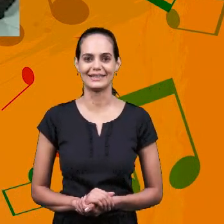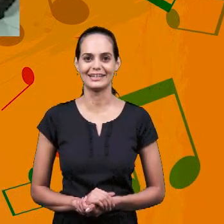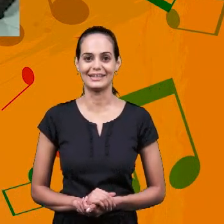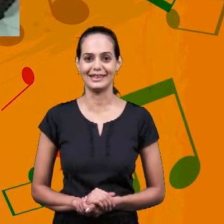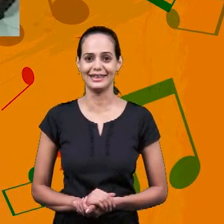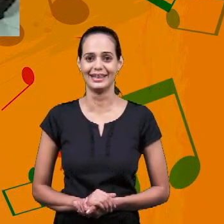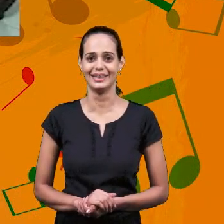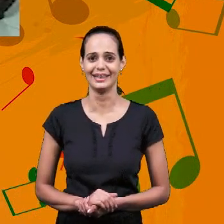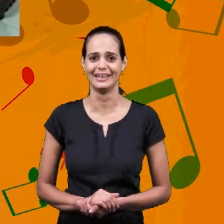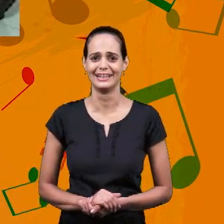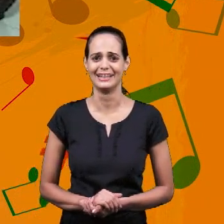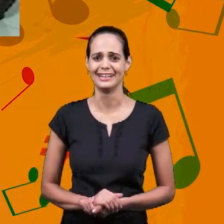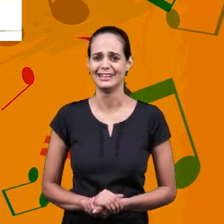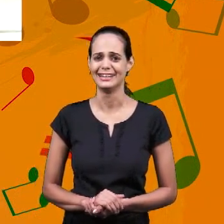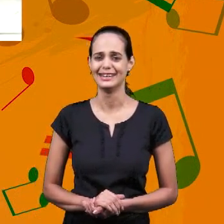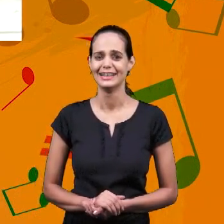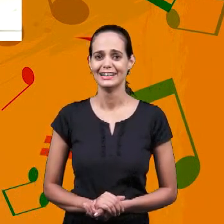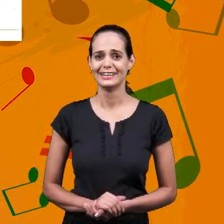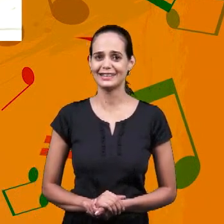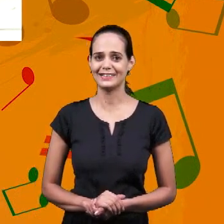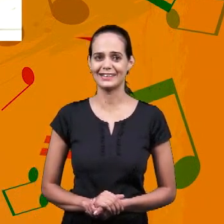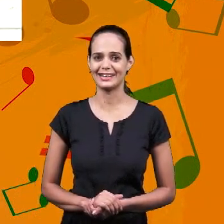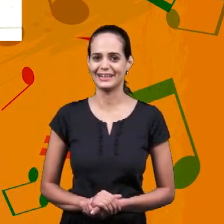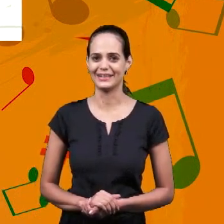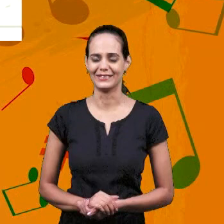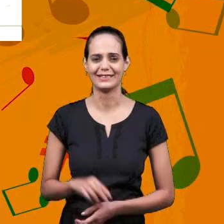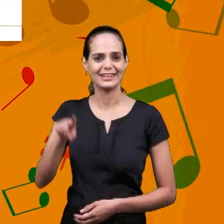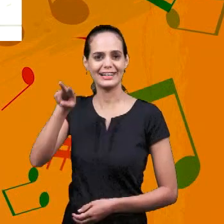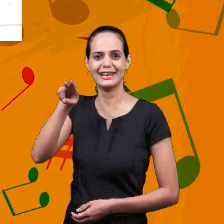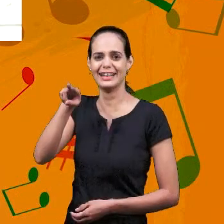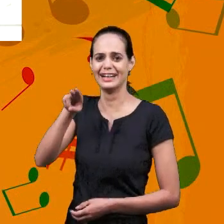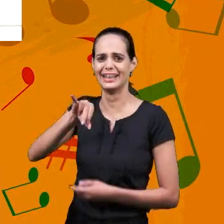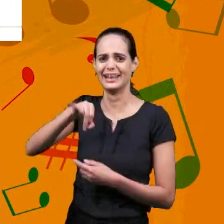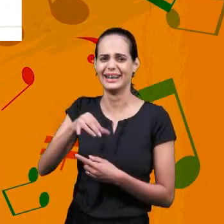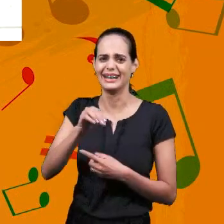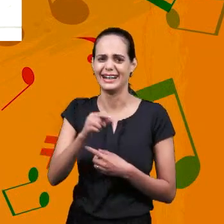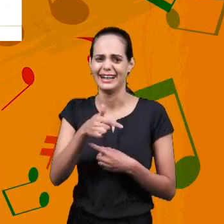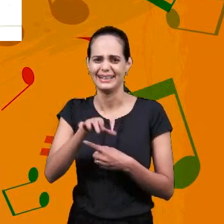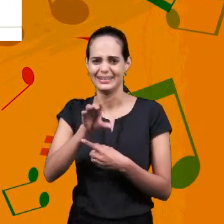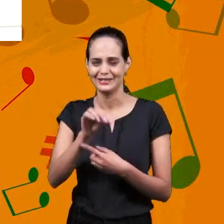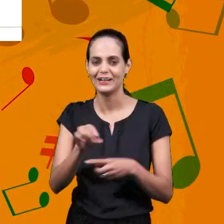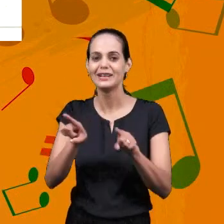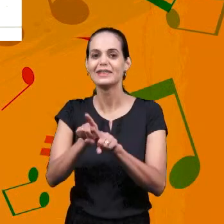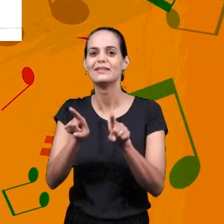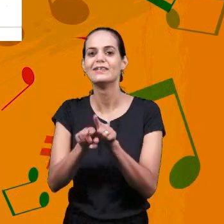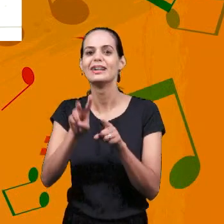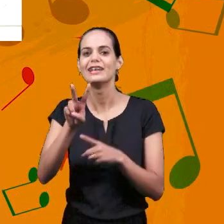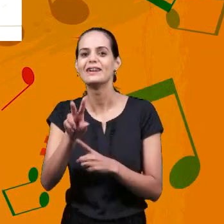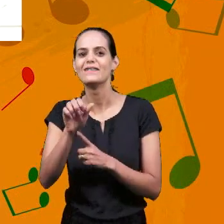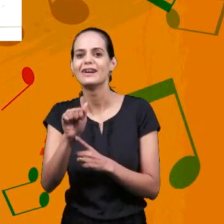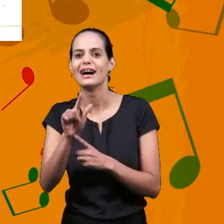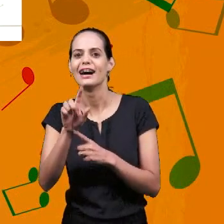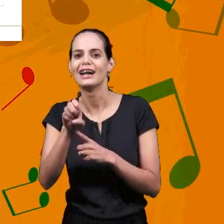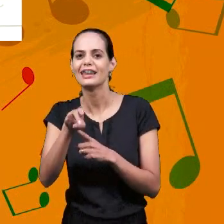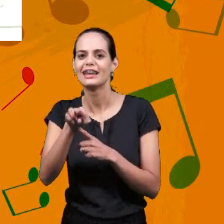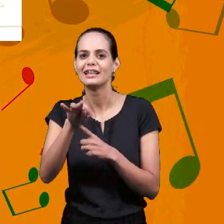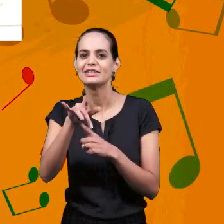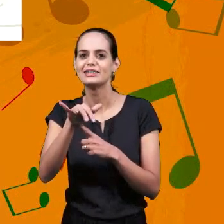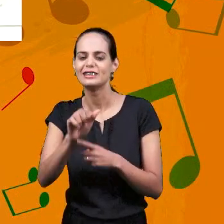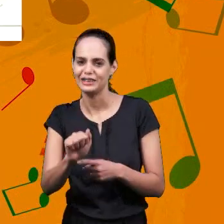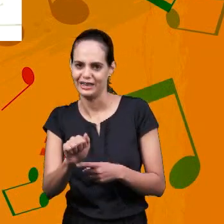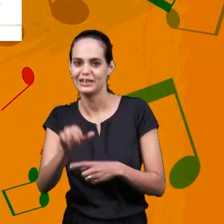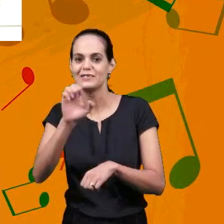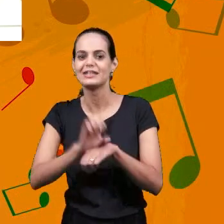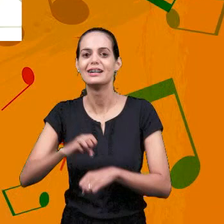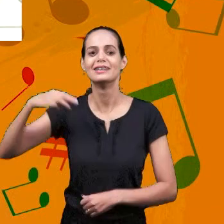Os irmãos João Gabriel e Valentina Isabel. Les frères Jean-Gabriel et Valentina